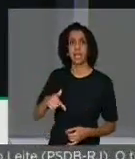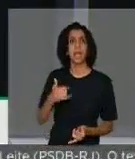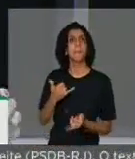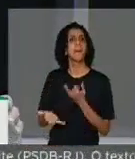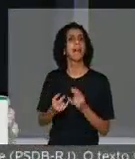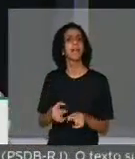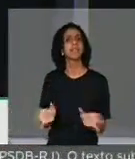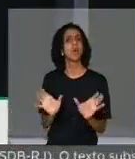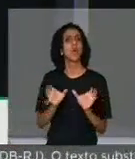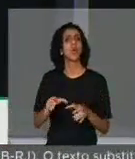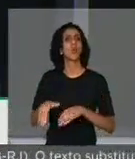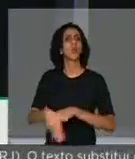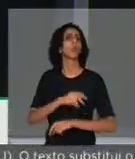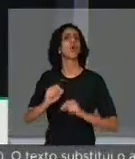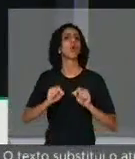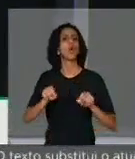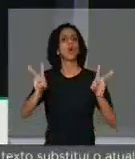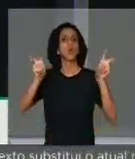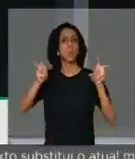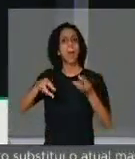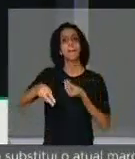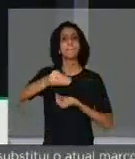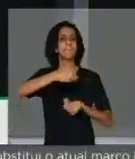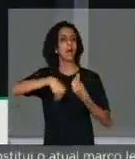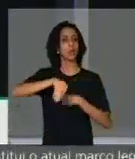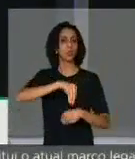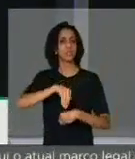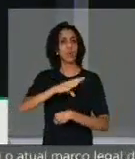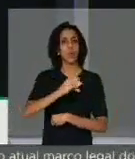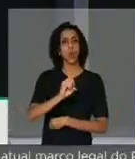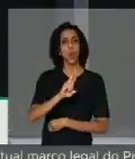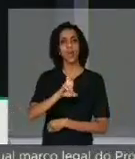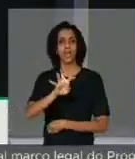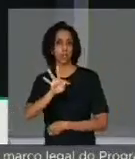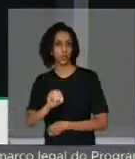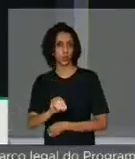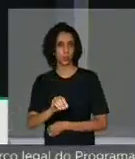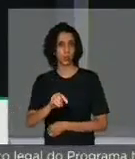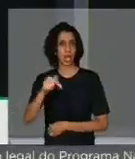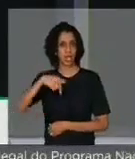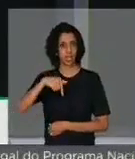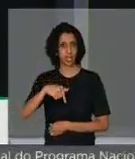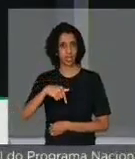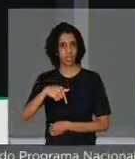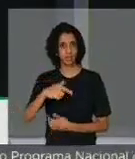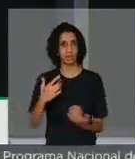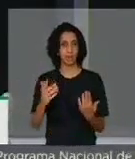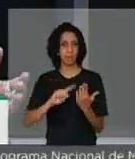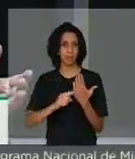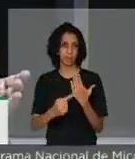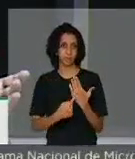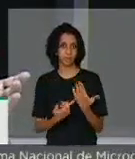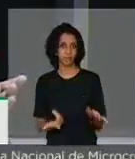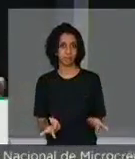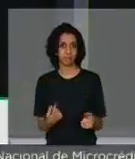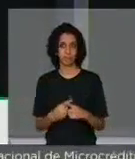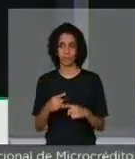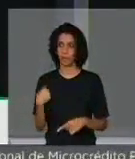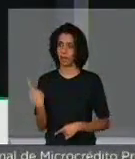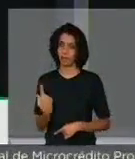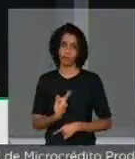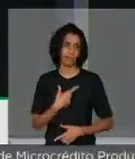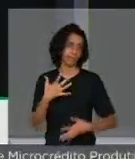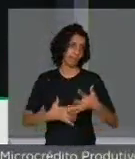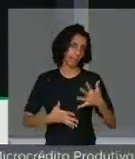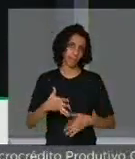chamado Bagunça Meu Coreto, nós próprios nos autodepreciando. Eu gostaria de ter visto